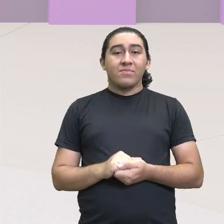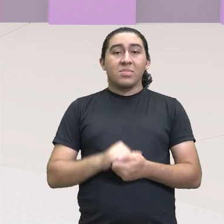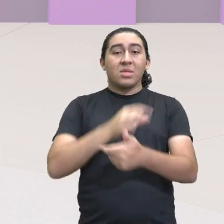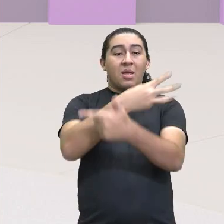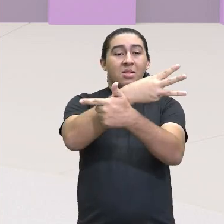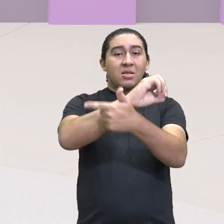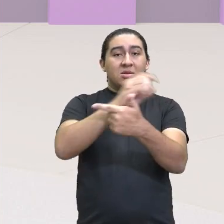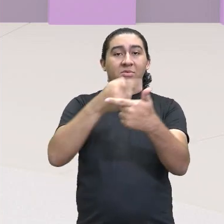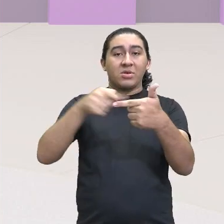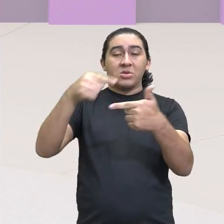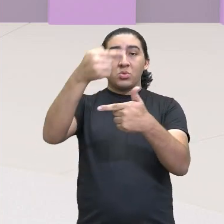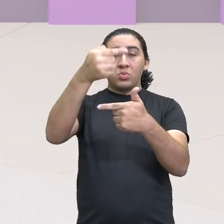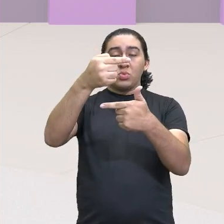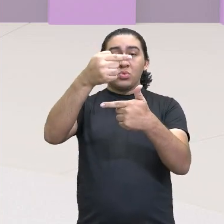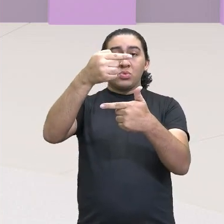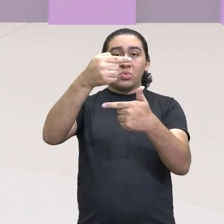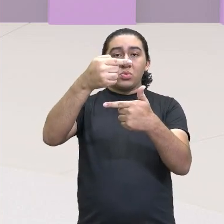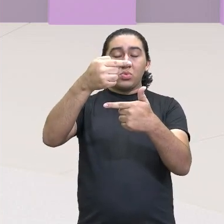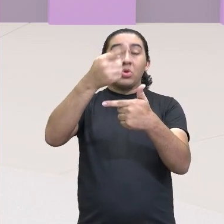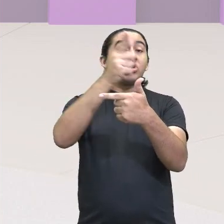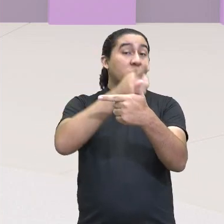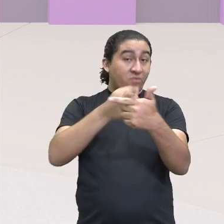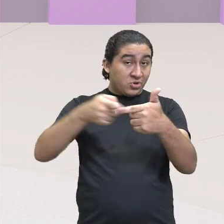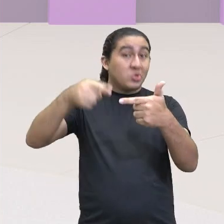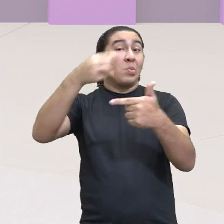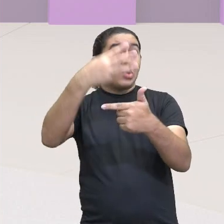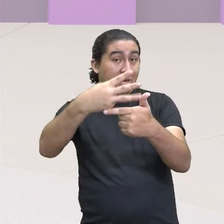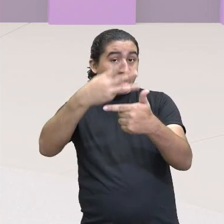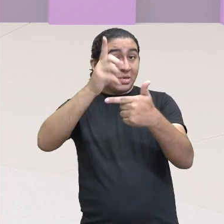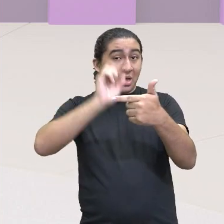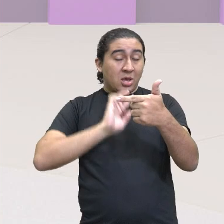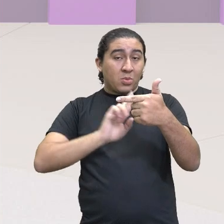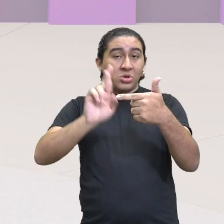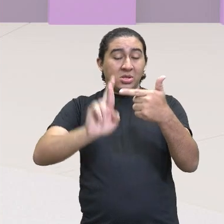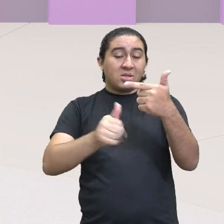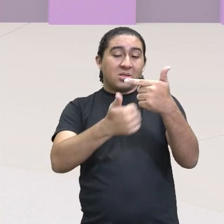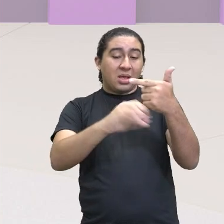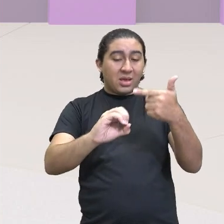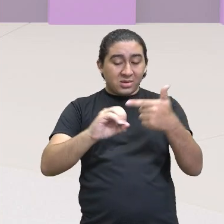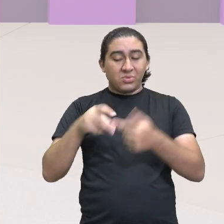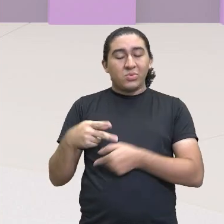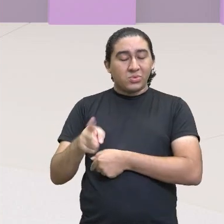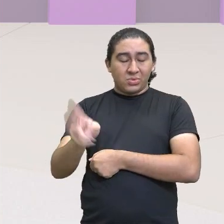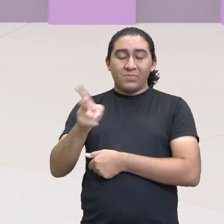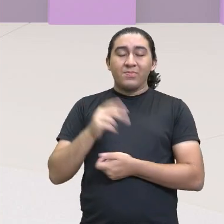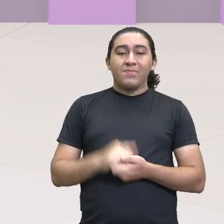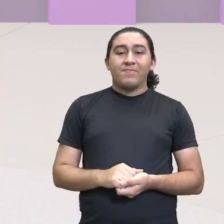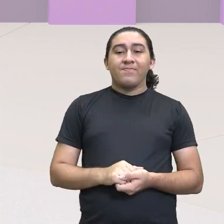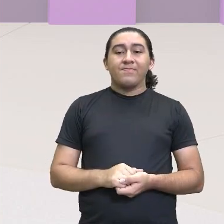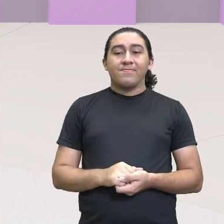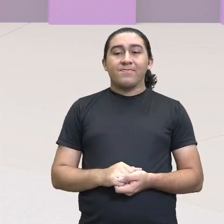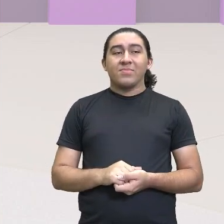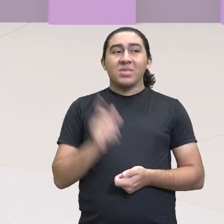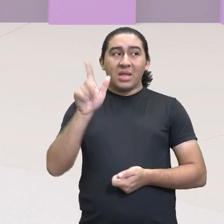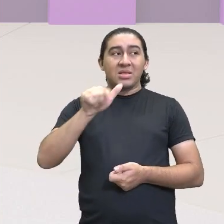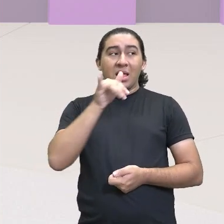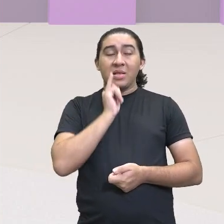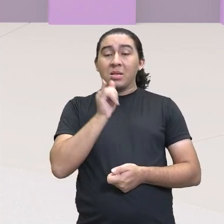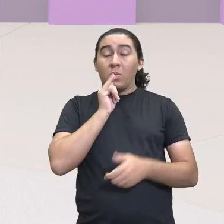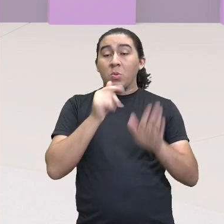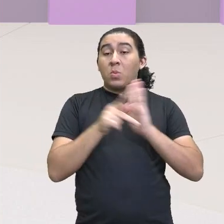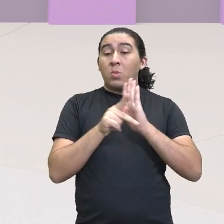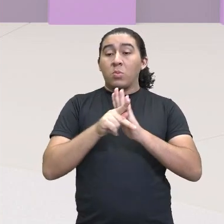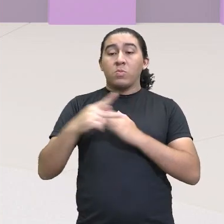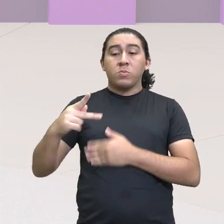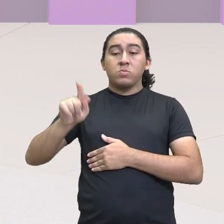30 vezes 1 terço, ou seja, dividido por 3, gera 10 e assim por diante. Então, esses são os exemplos aí de